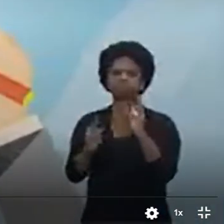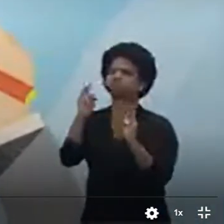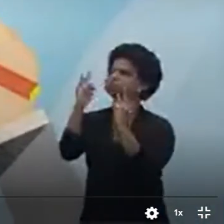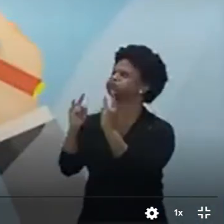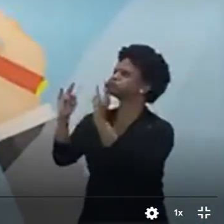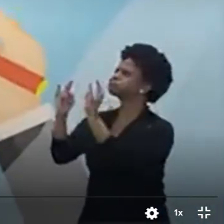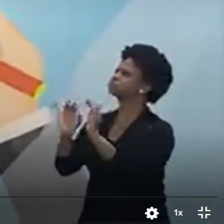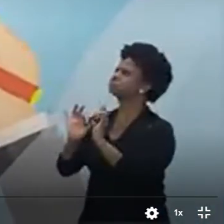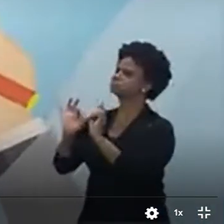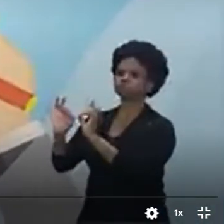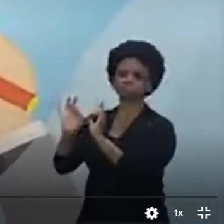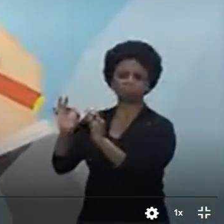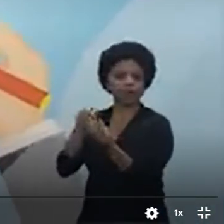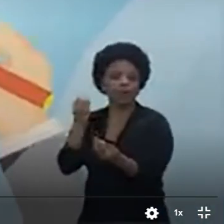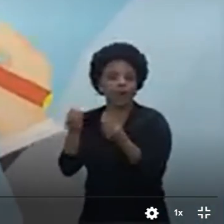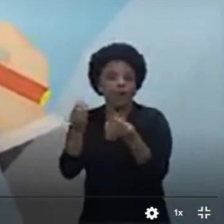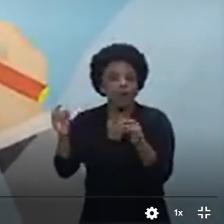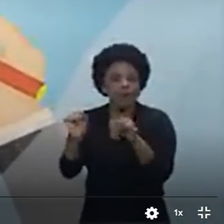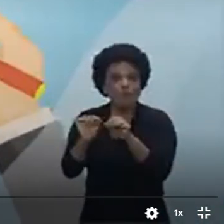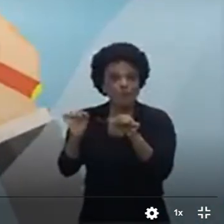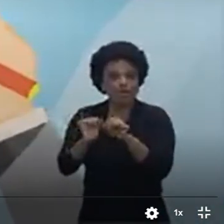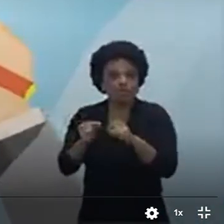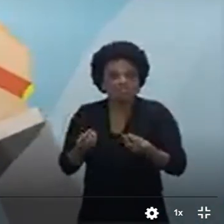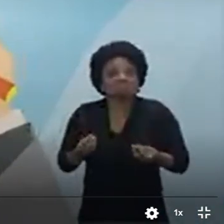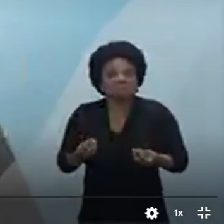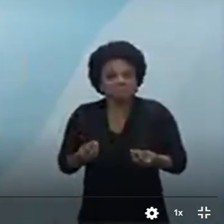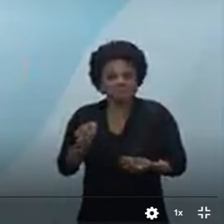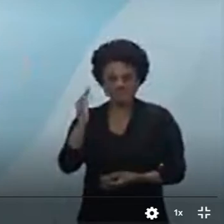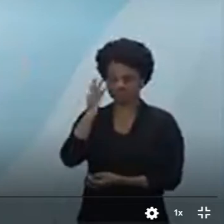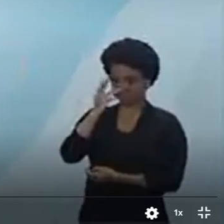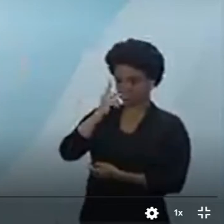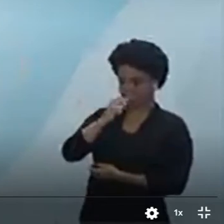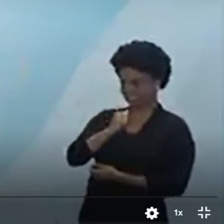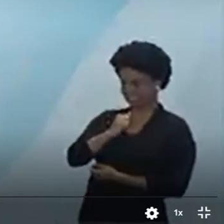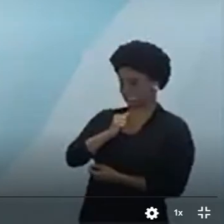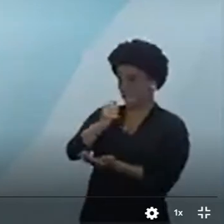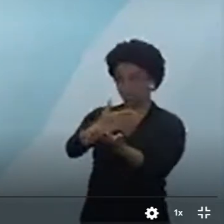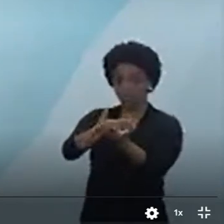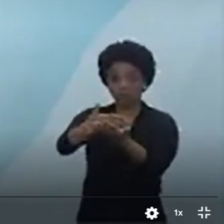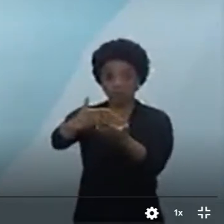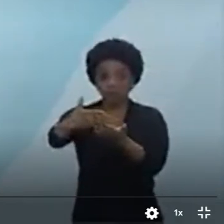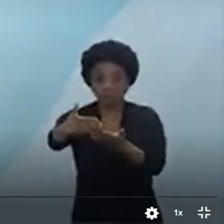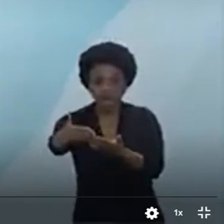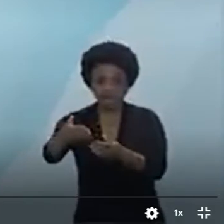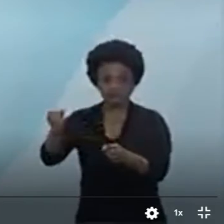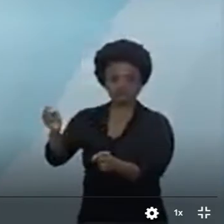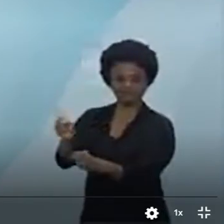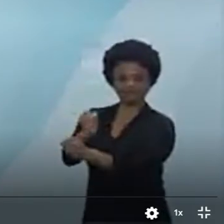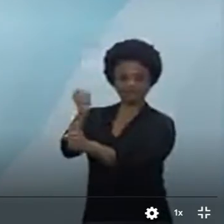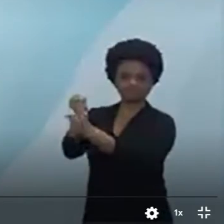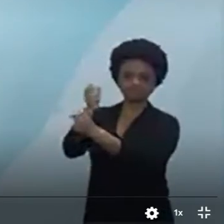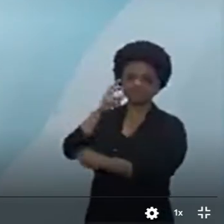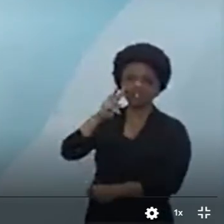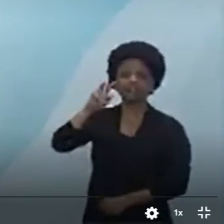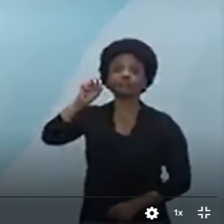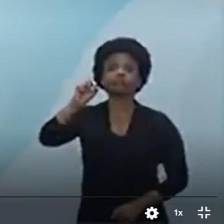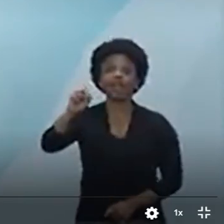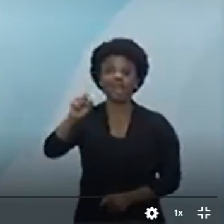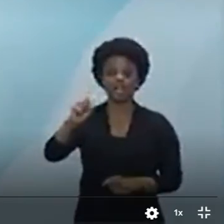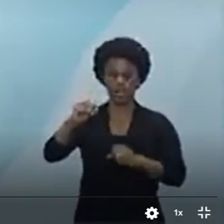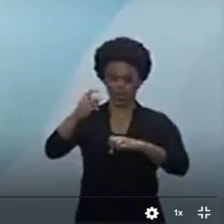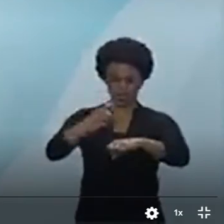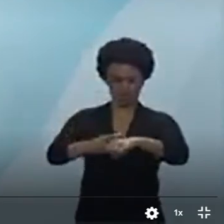O início do planejamento da construção começa a partir do estudo da resistência dos materiais, como o concreto e o aço.